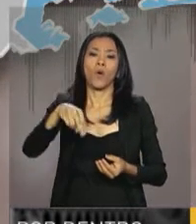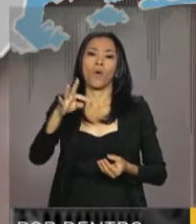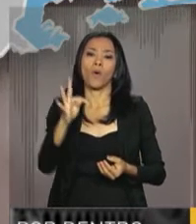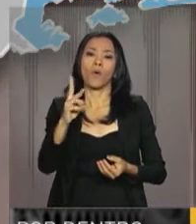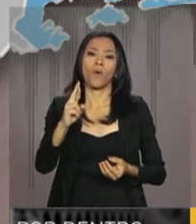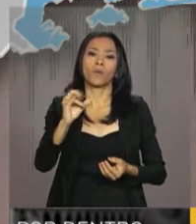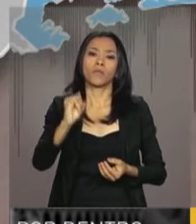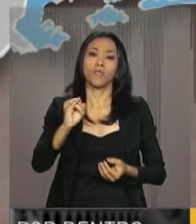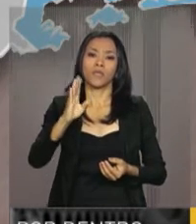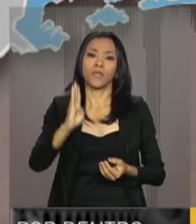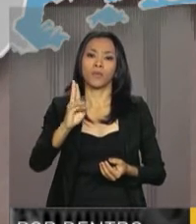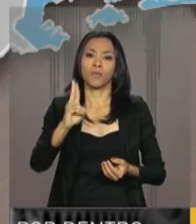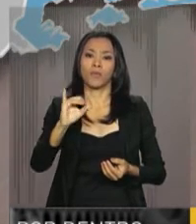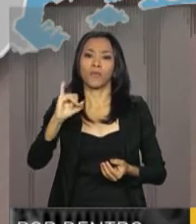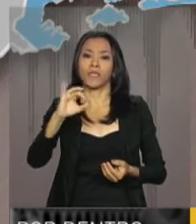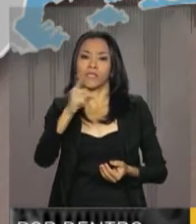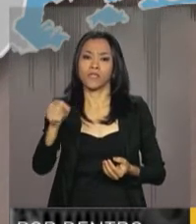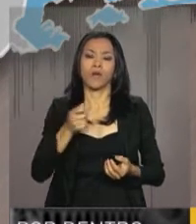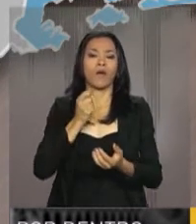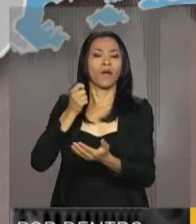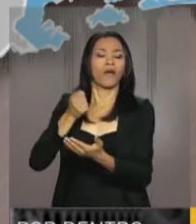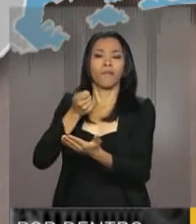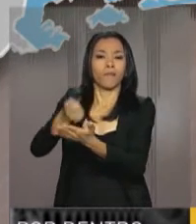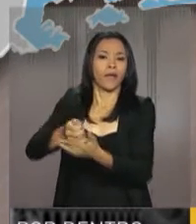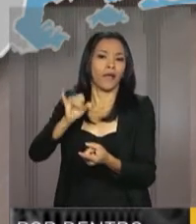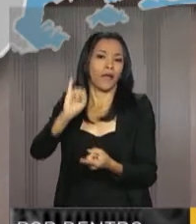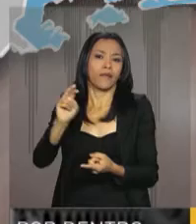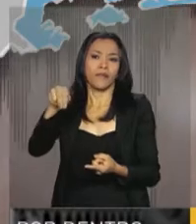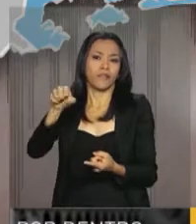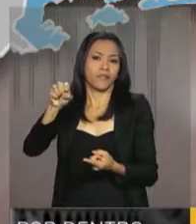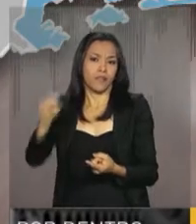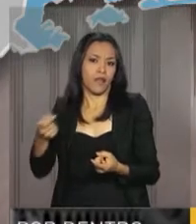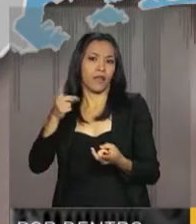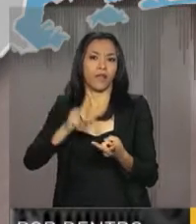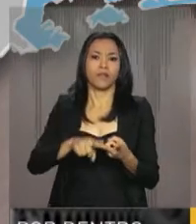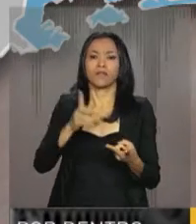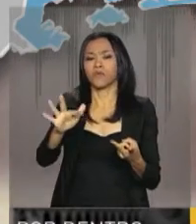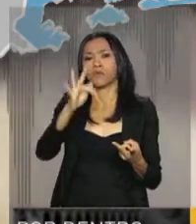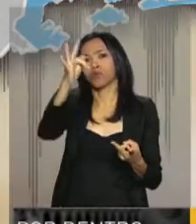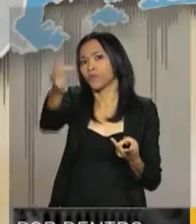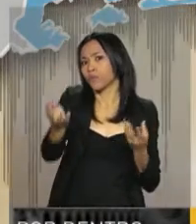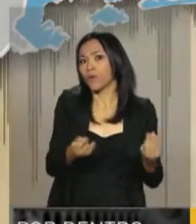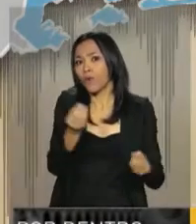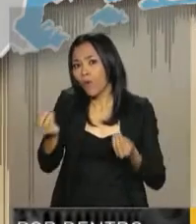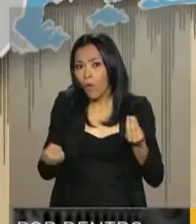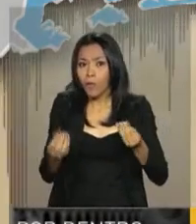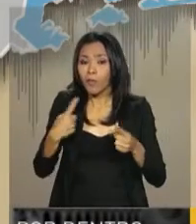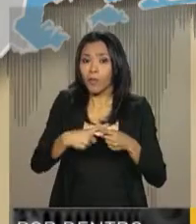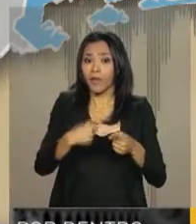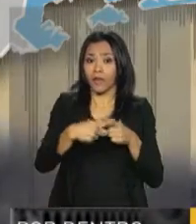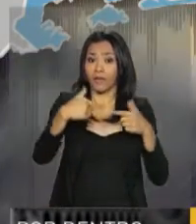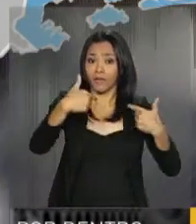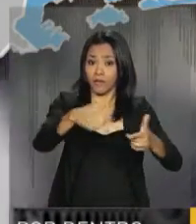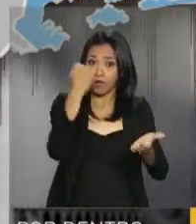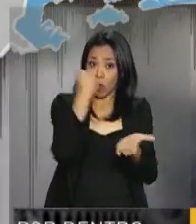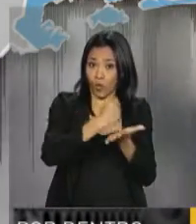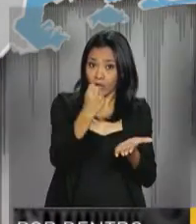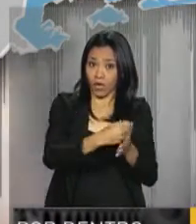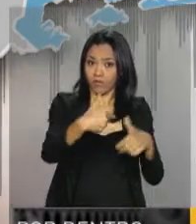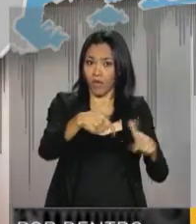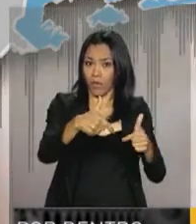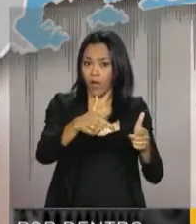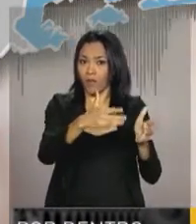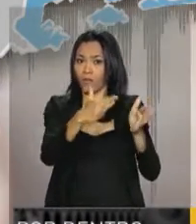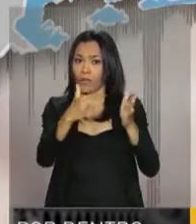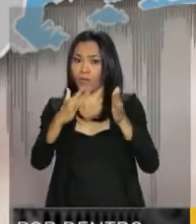intermitentes no caso da para o inss para uma futura é a aposentadoria dos trabalhadores